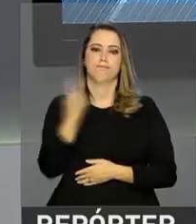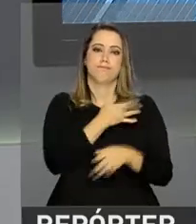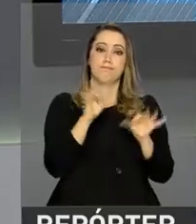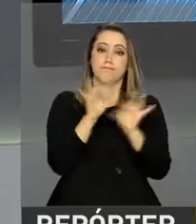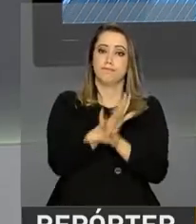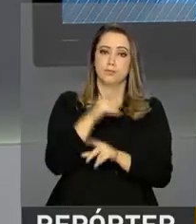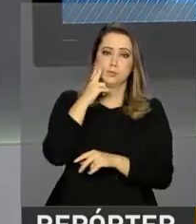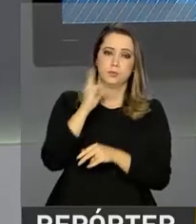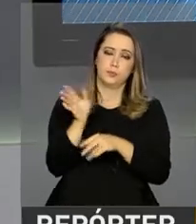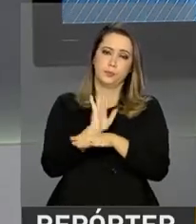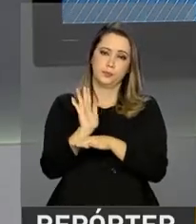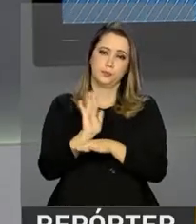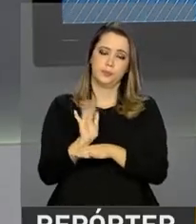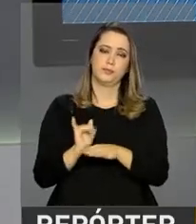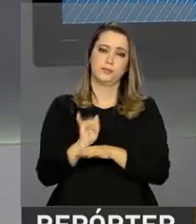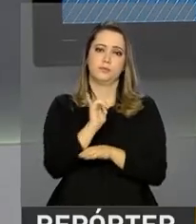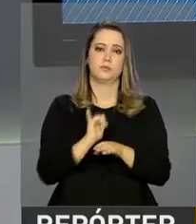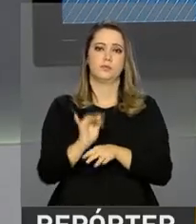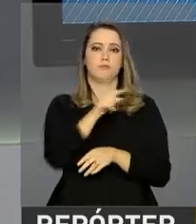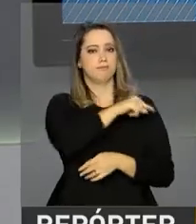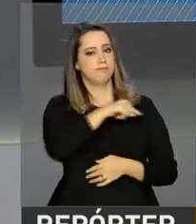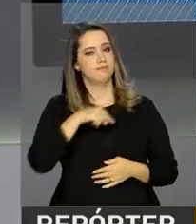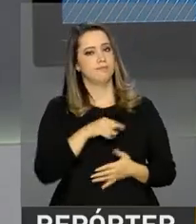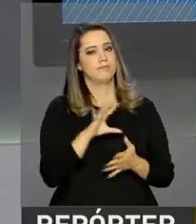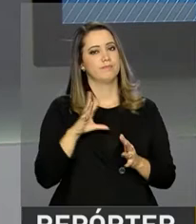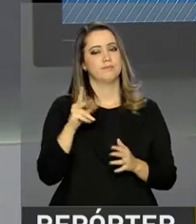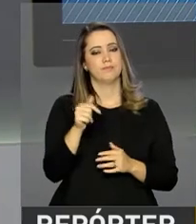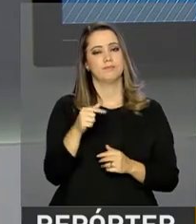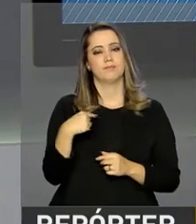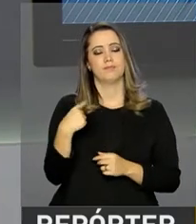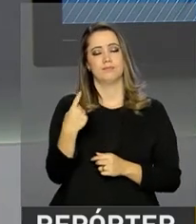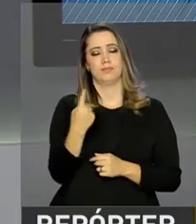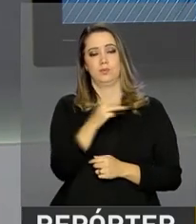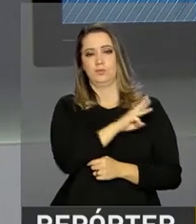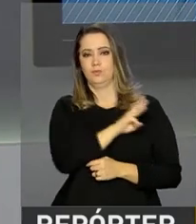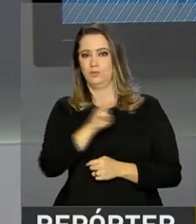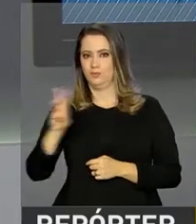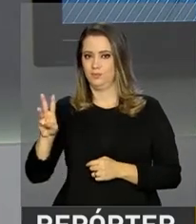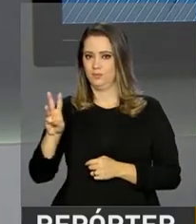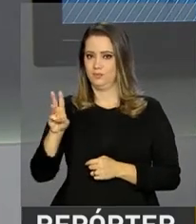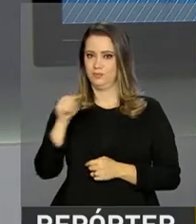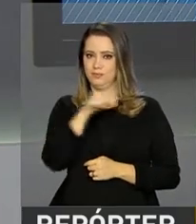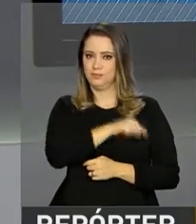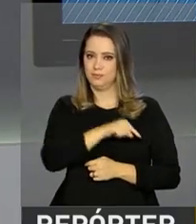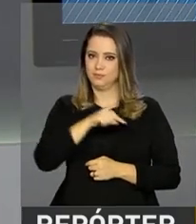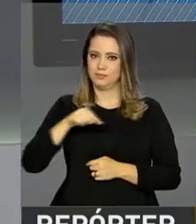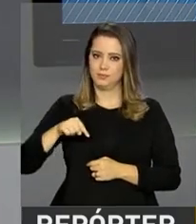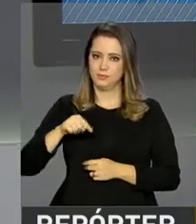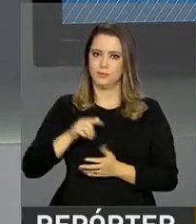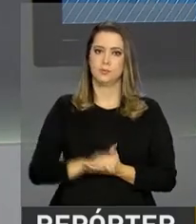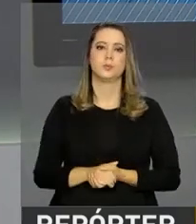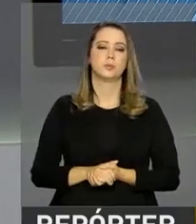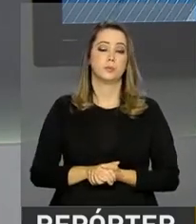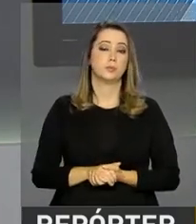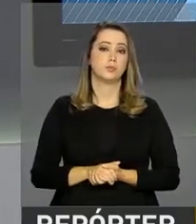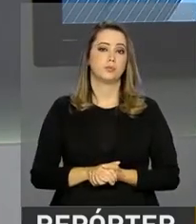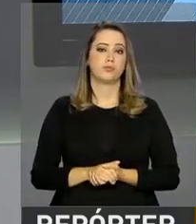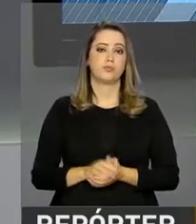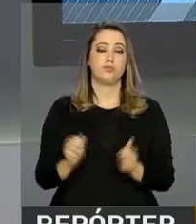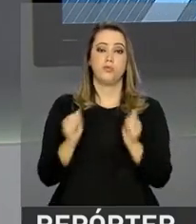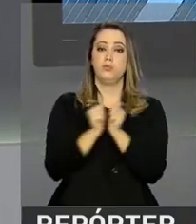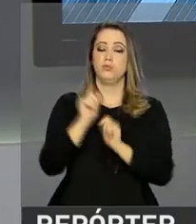por aqui você pode rever as reportagens no youtube e toda nossa programação também está na página da nbr na internet